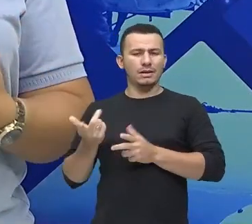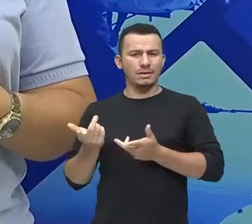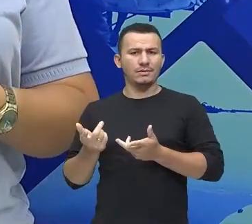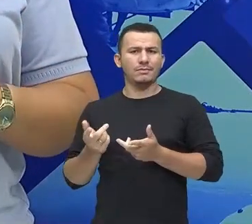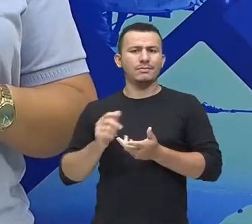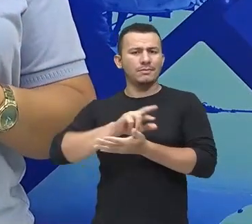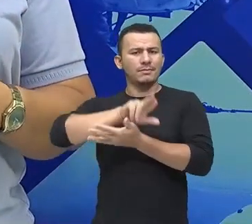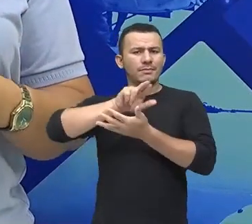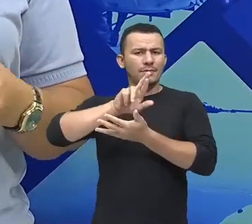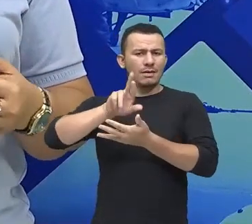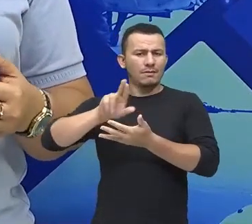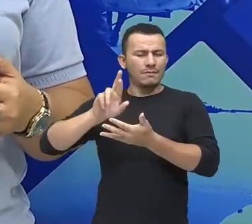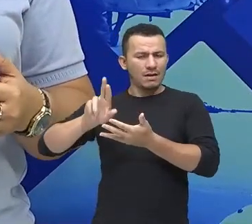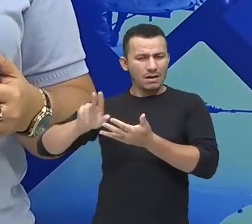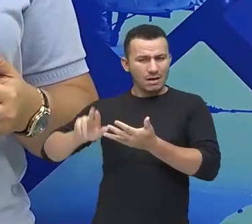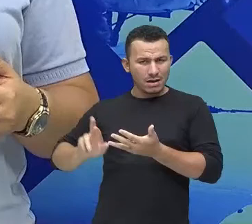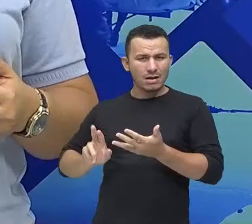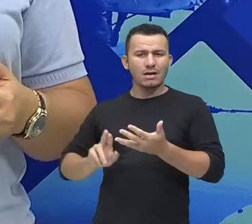de vários